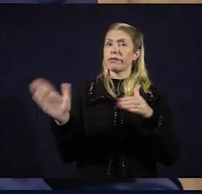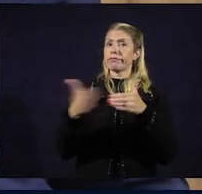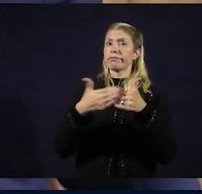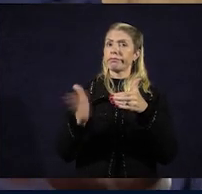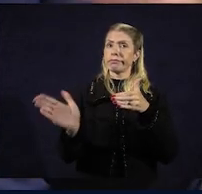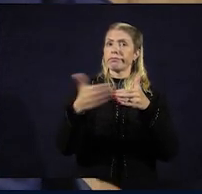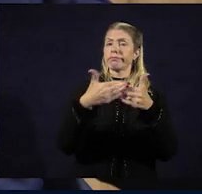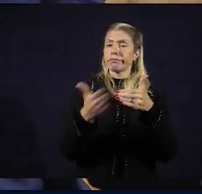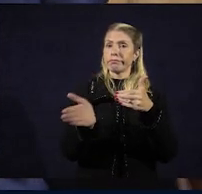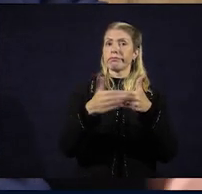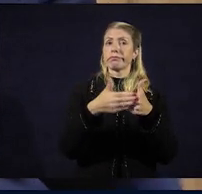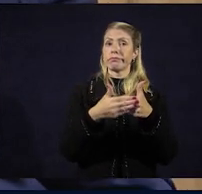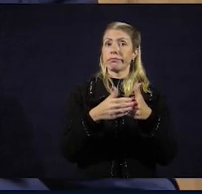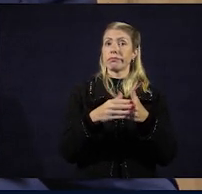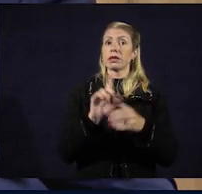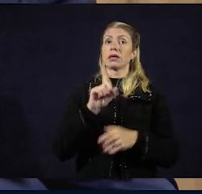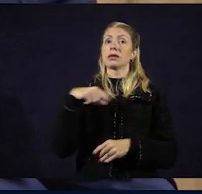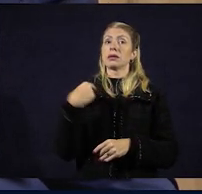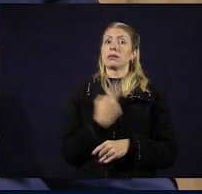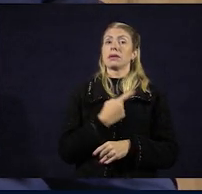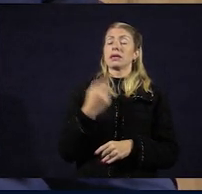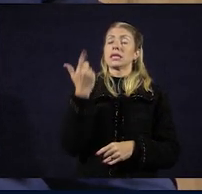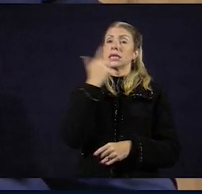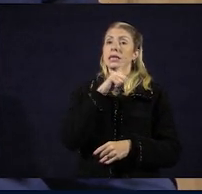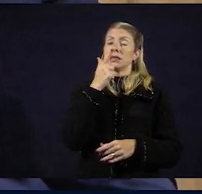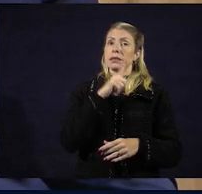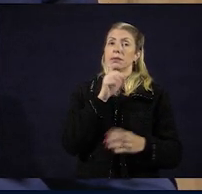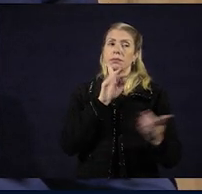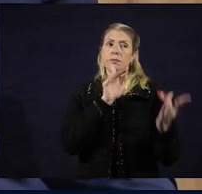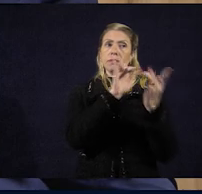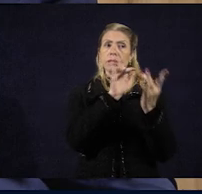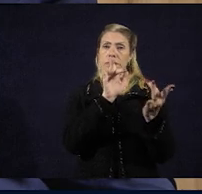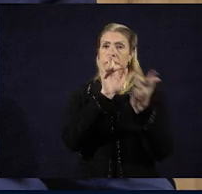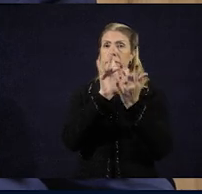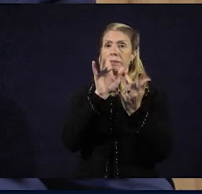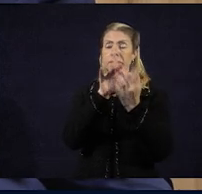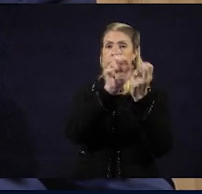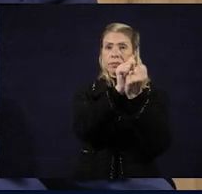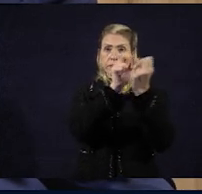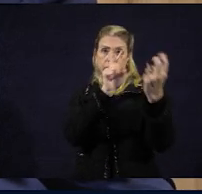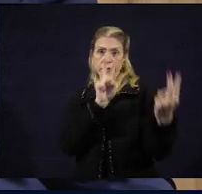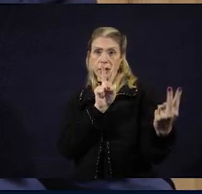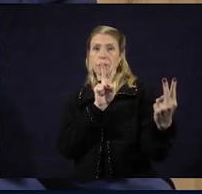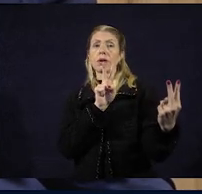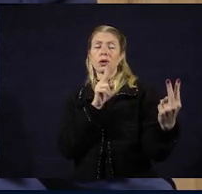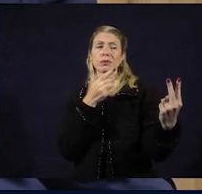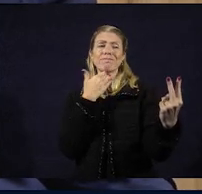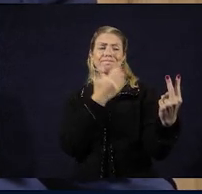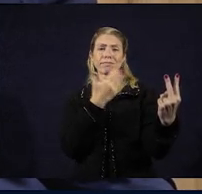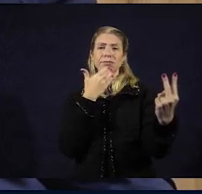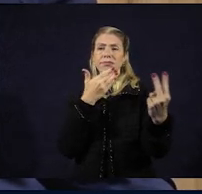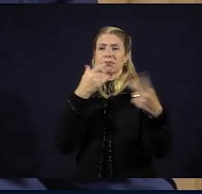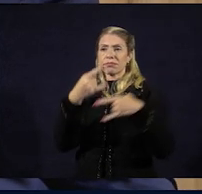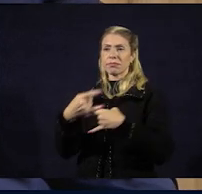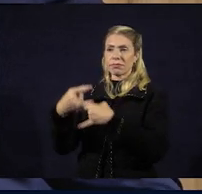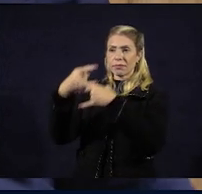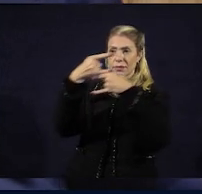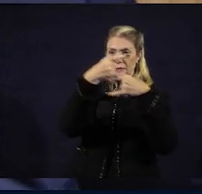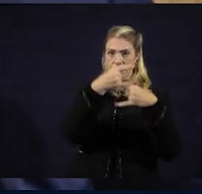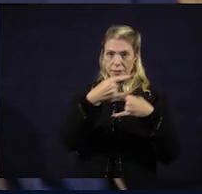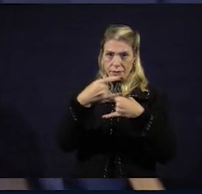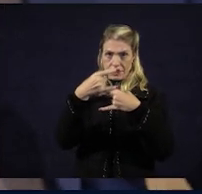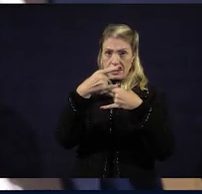que a gente acessasse bastante bastante investidor remoto né então a gente conseguiu falar com muita gente né tirou aquele